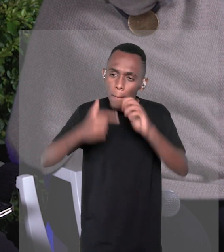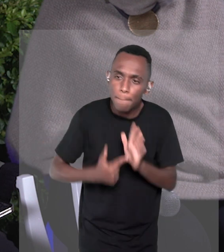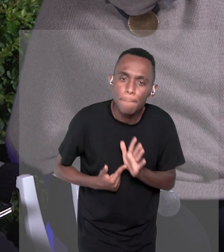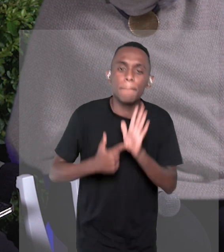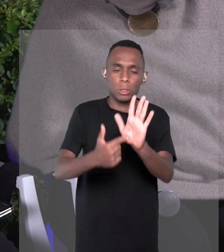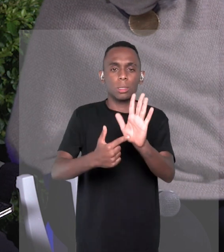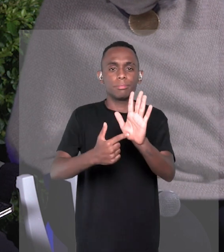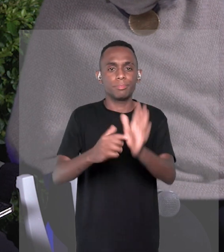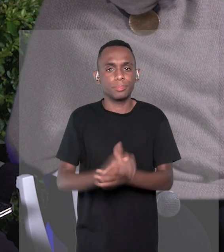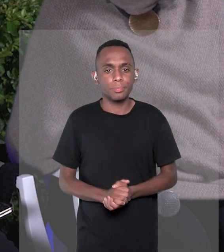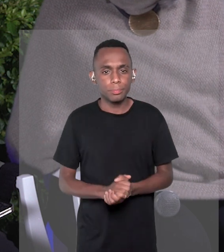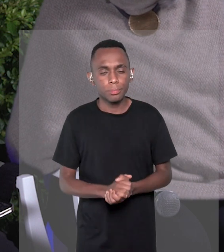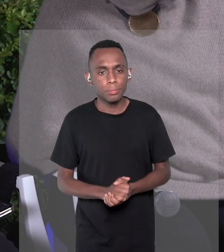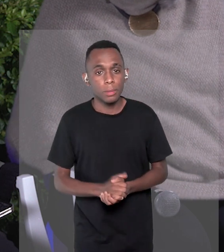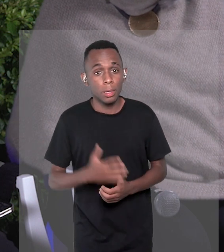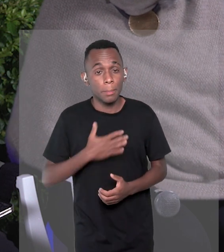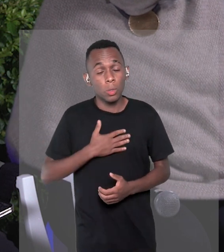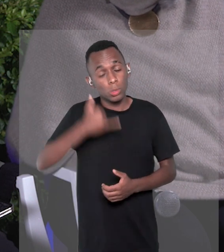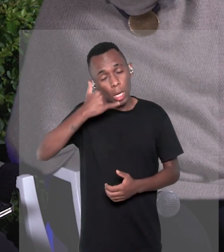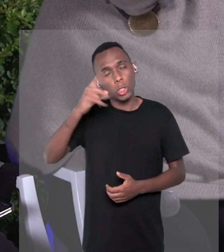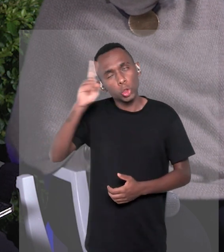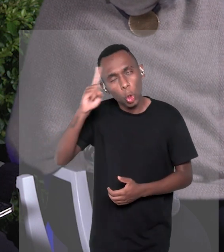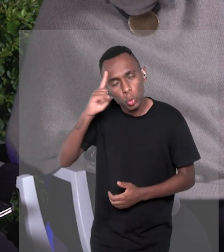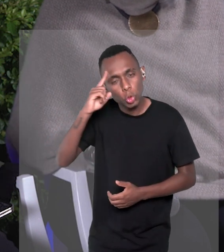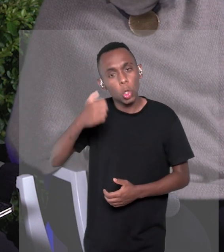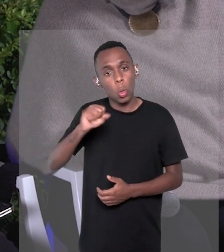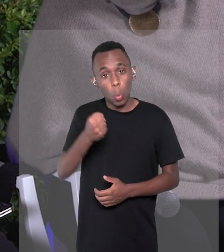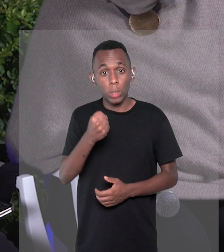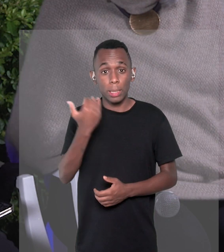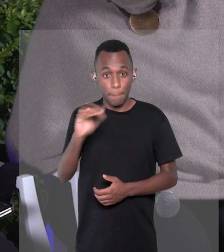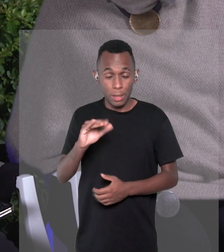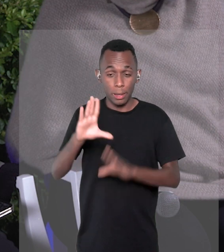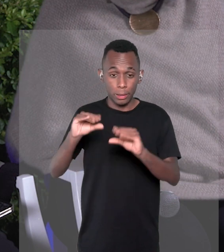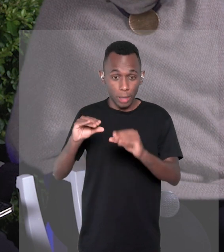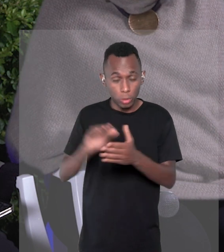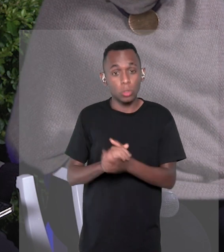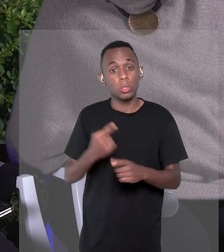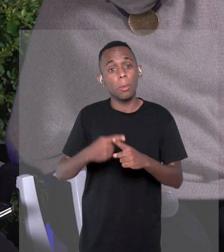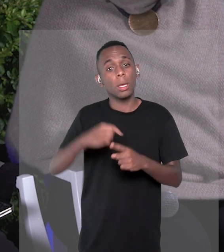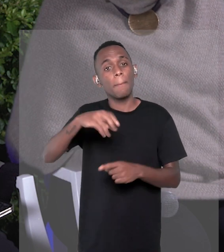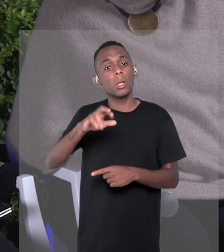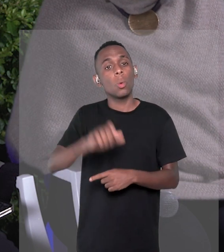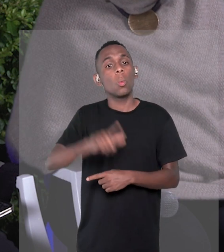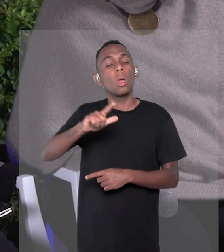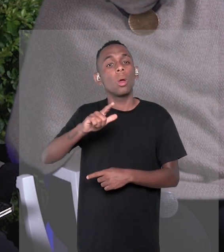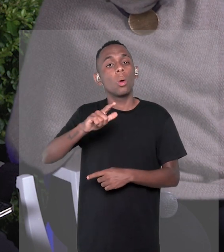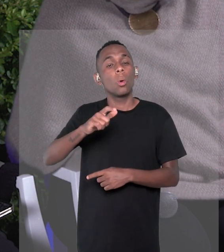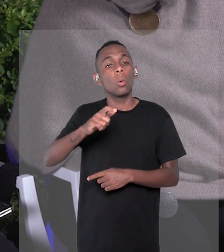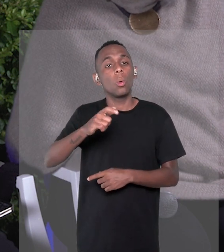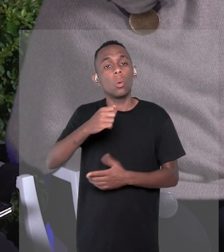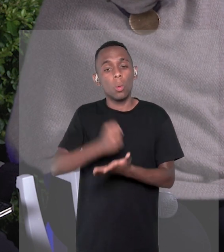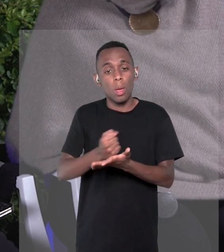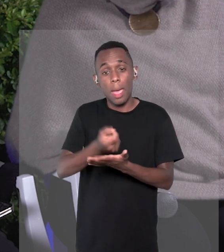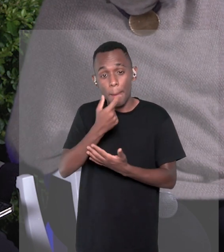Eu vi essas pessoas que nos orientaram a vida inteira, Darcy, Zueni, e todas obnubiladas